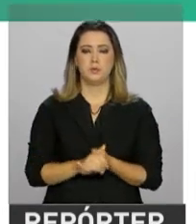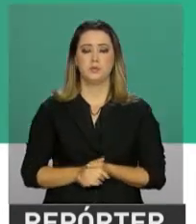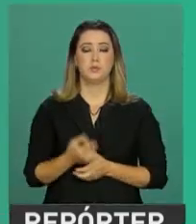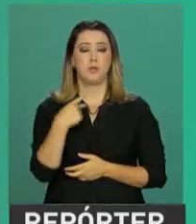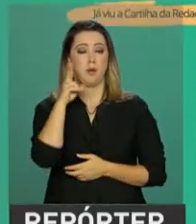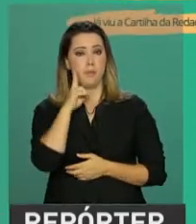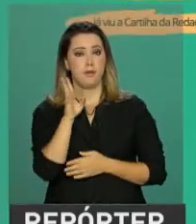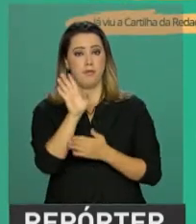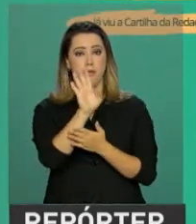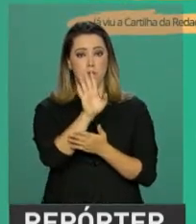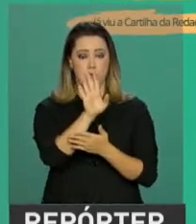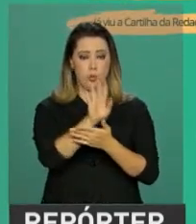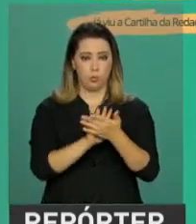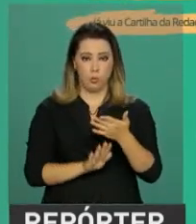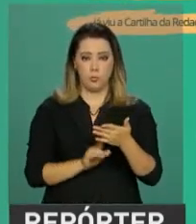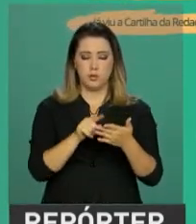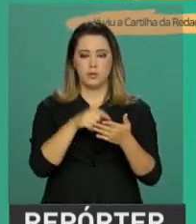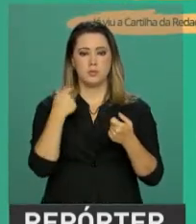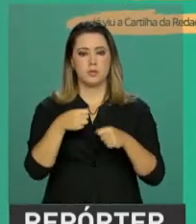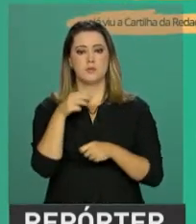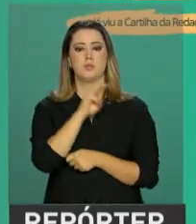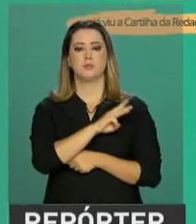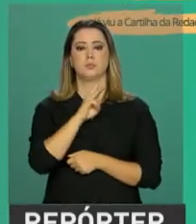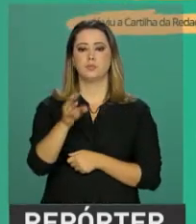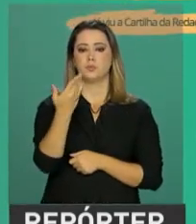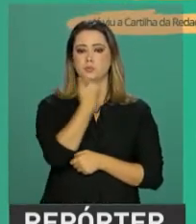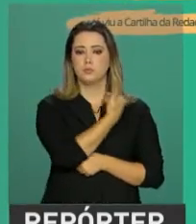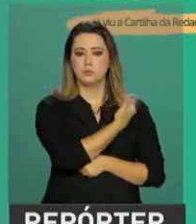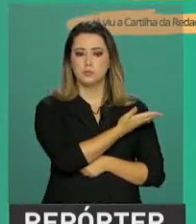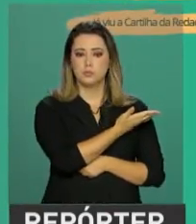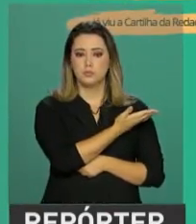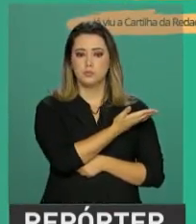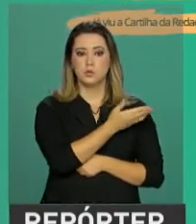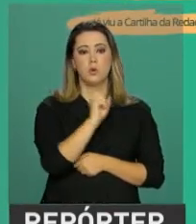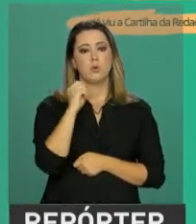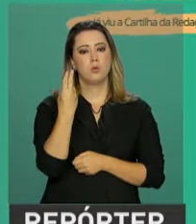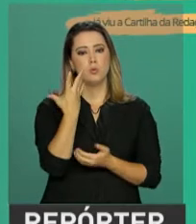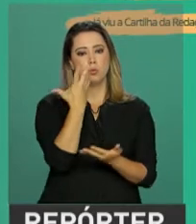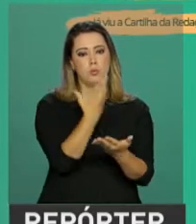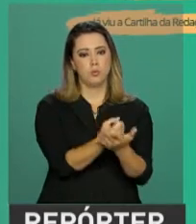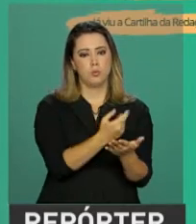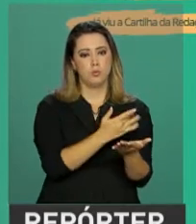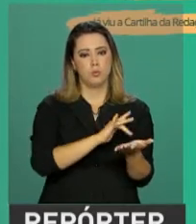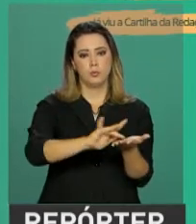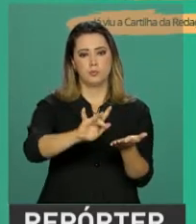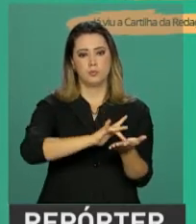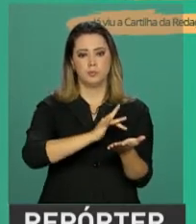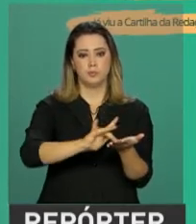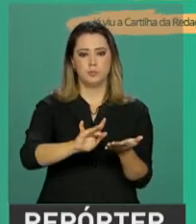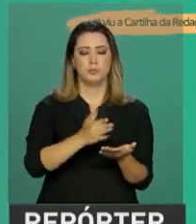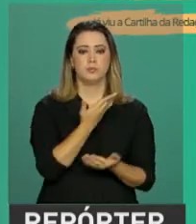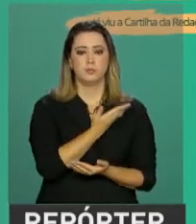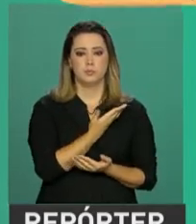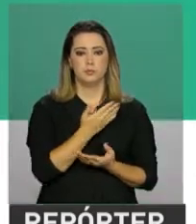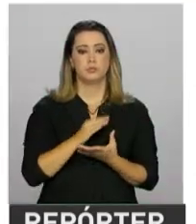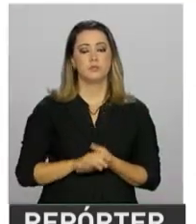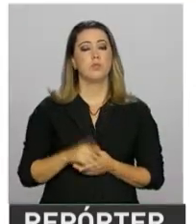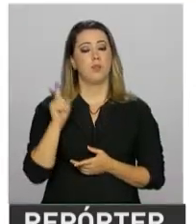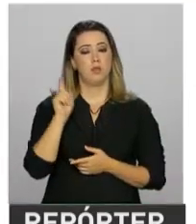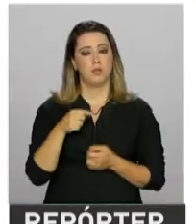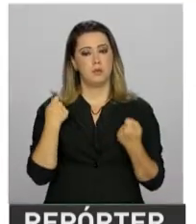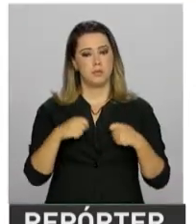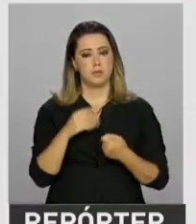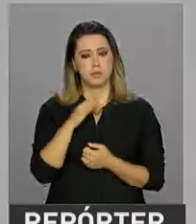verificar o cartão é preciso acessar a página do inep na internet o aplicativo do enem para tablets e smartphones é